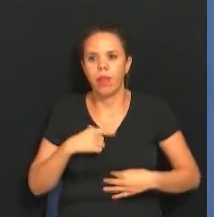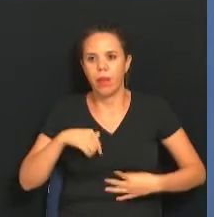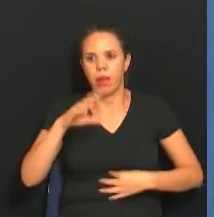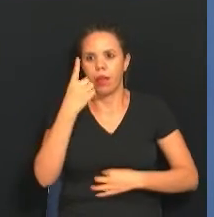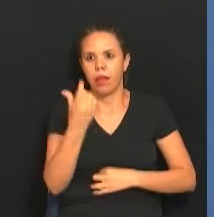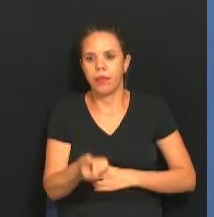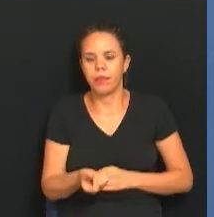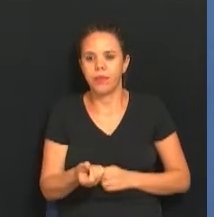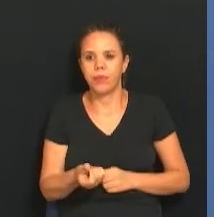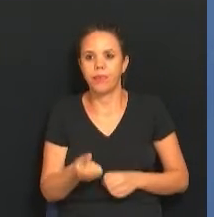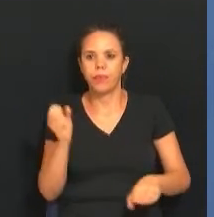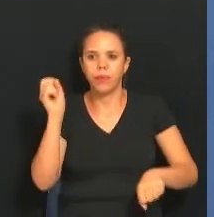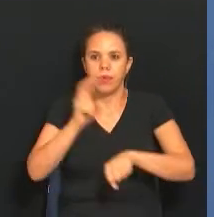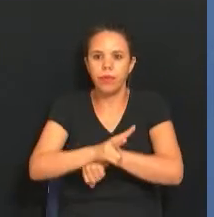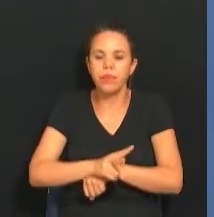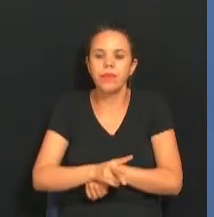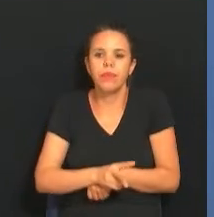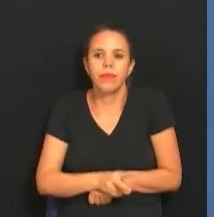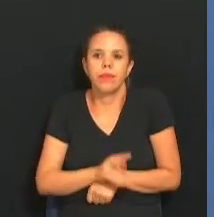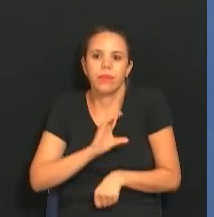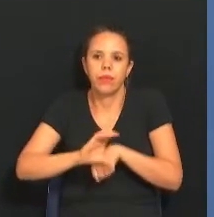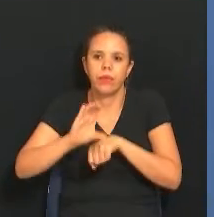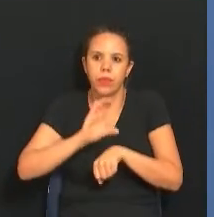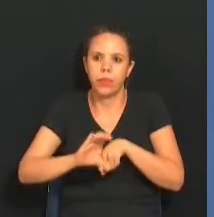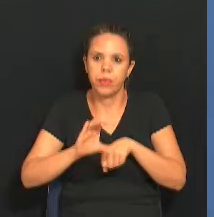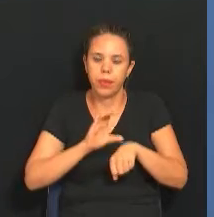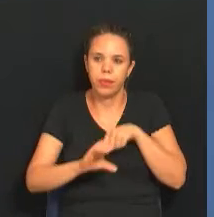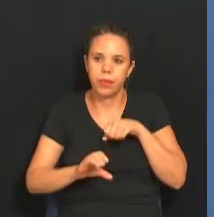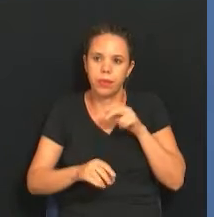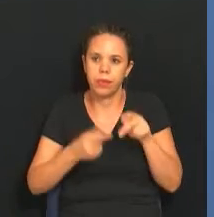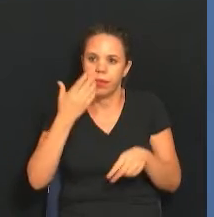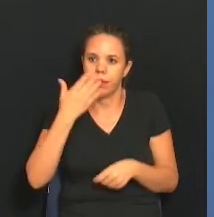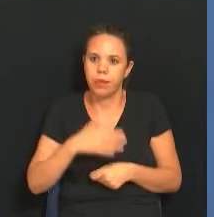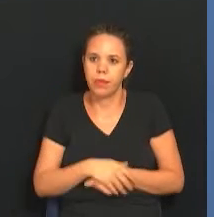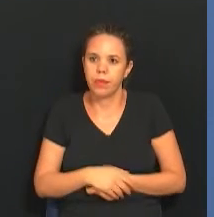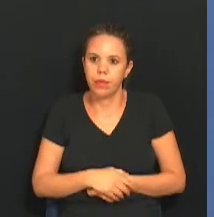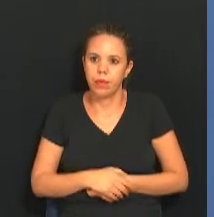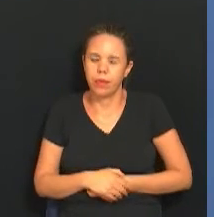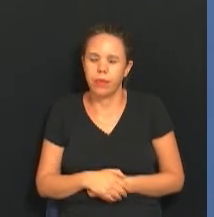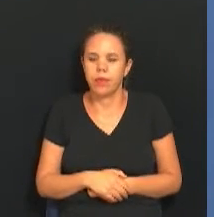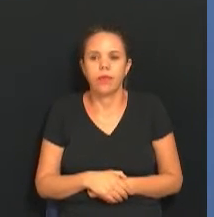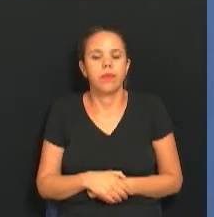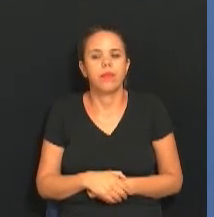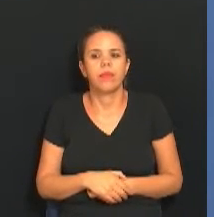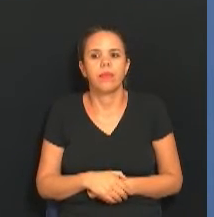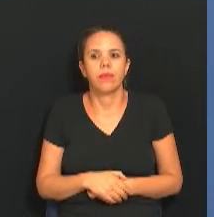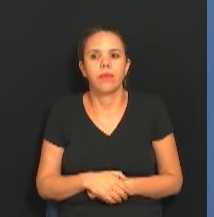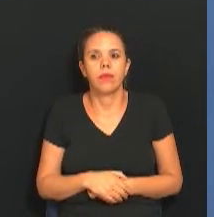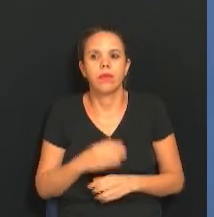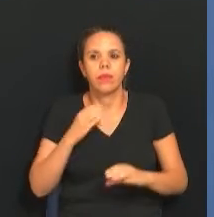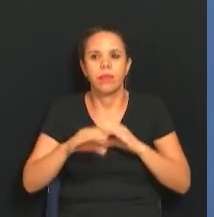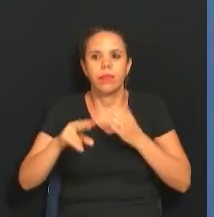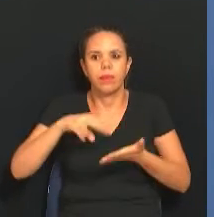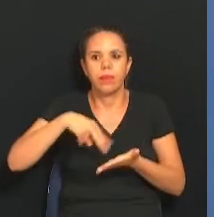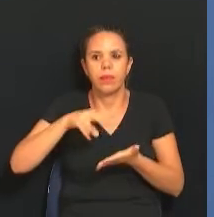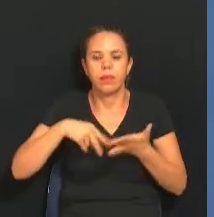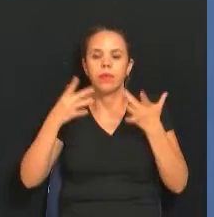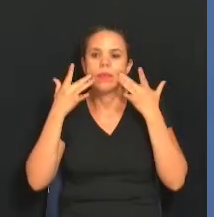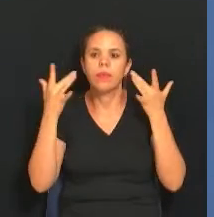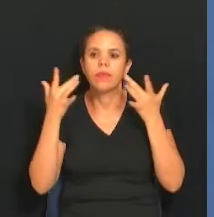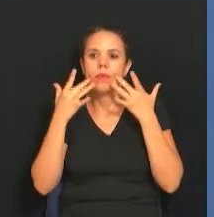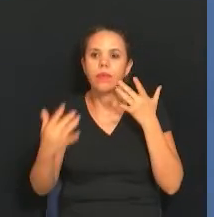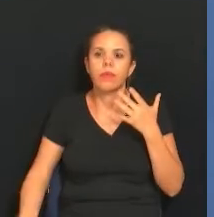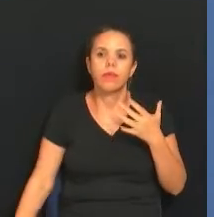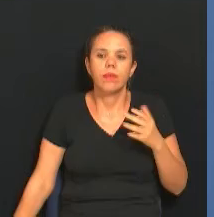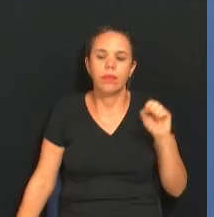16 vagas e os cursos são para criança olha canto dança teatro para